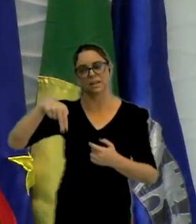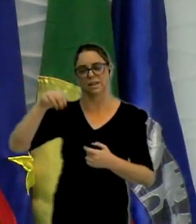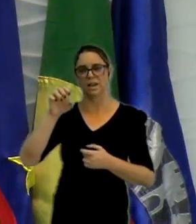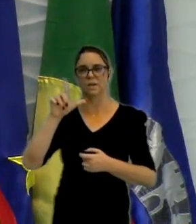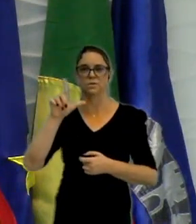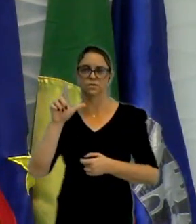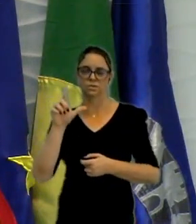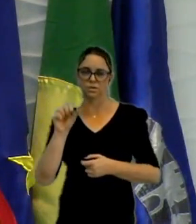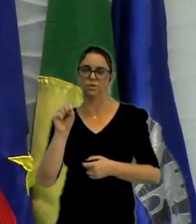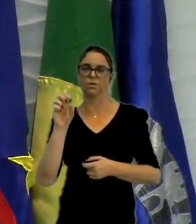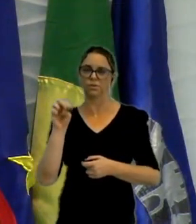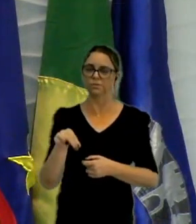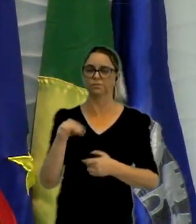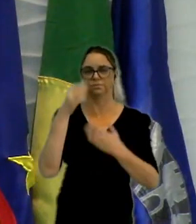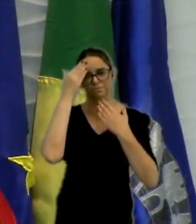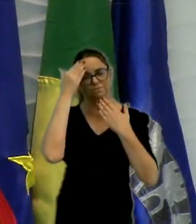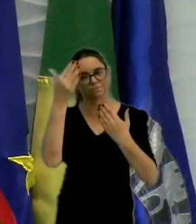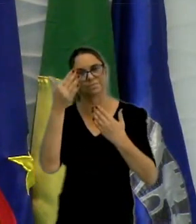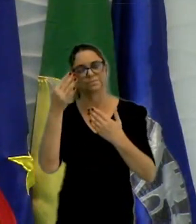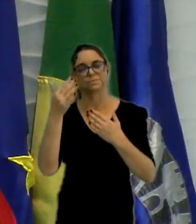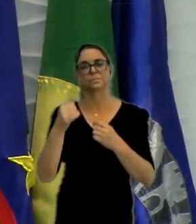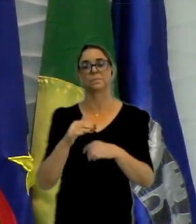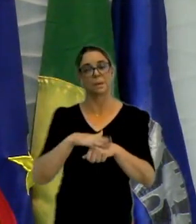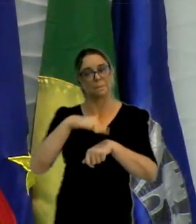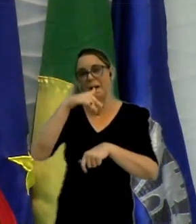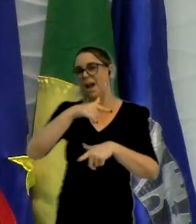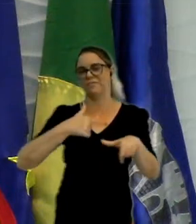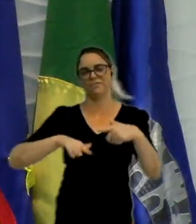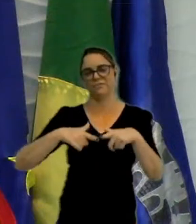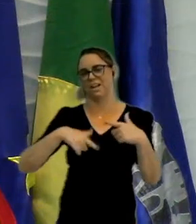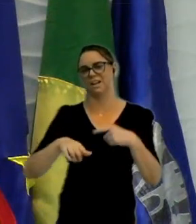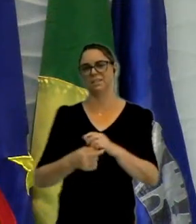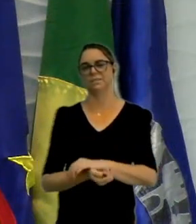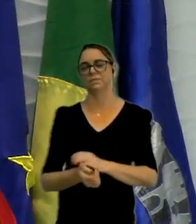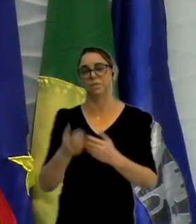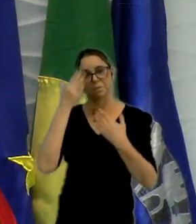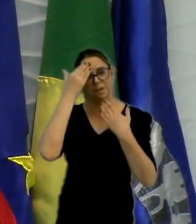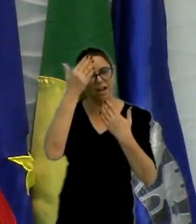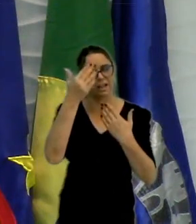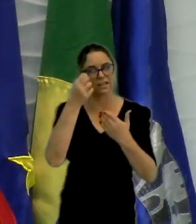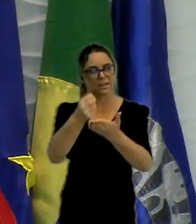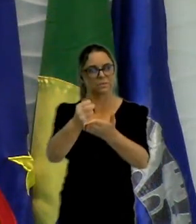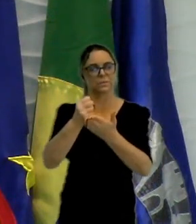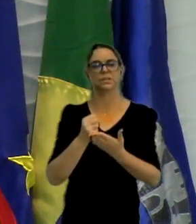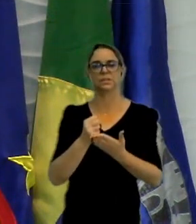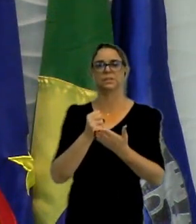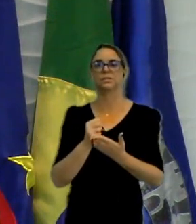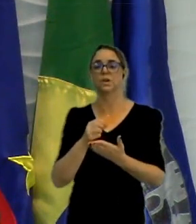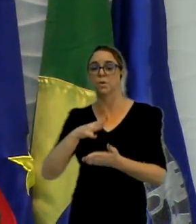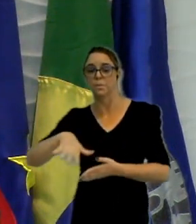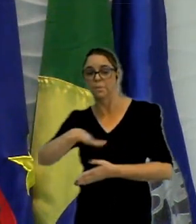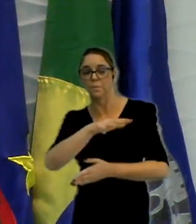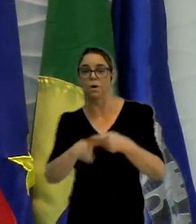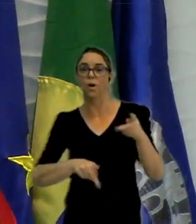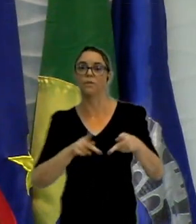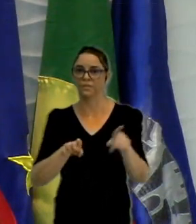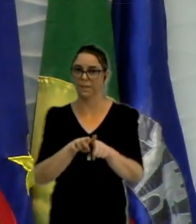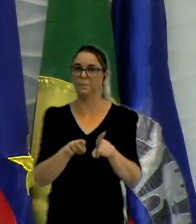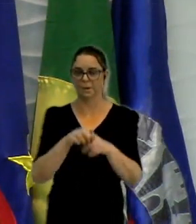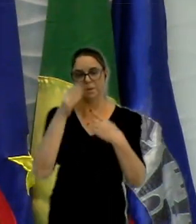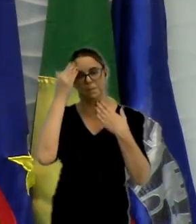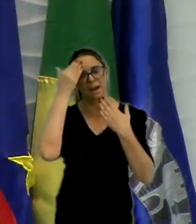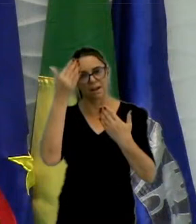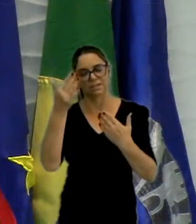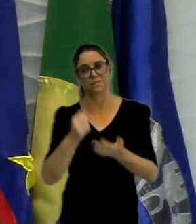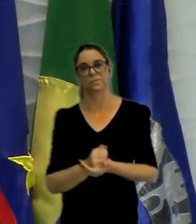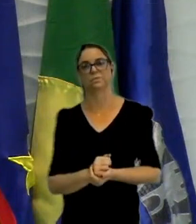como falei, e vamos fazer muito mais. Muito obrigado, seu Nelson, por esse apoio que o senhor tem me dado e tem dado à população de São Bento do Una, através também